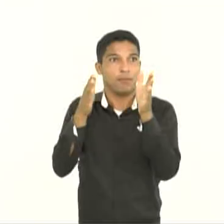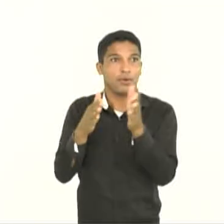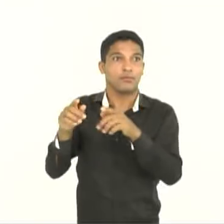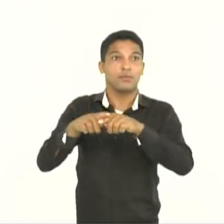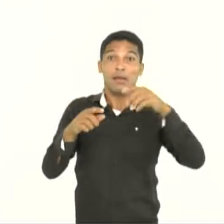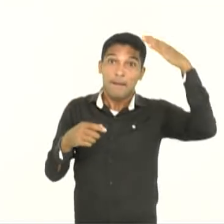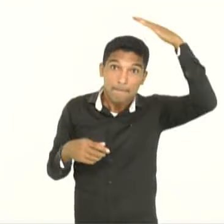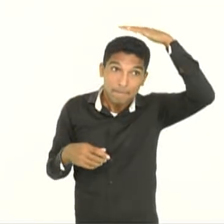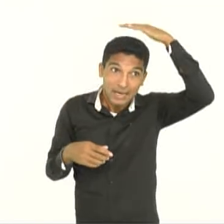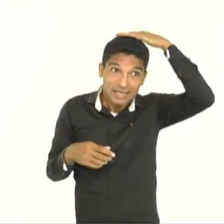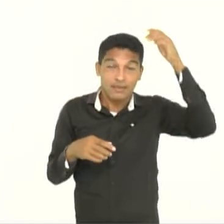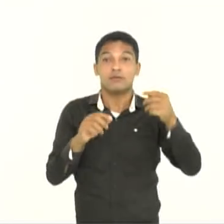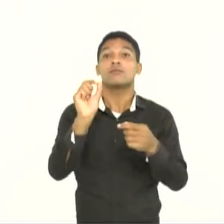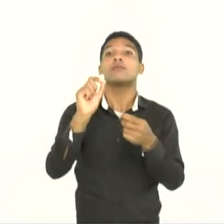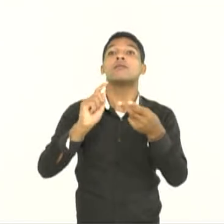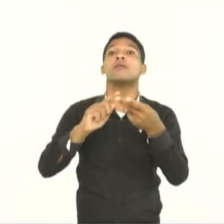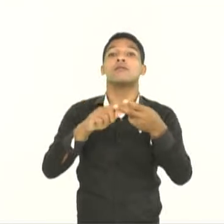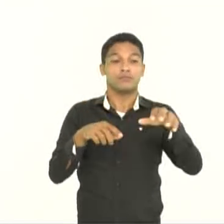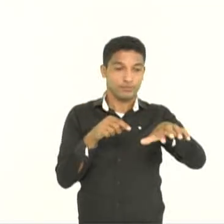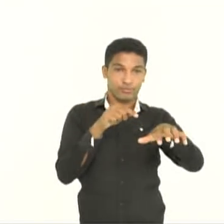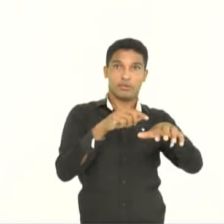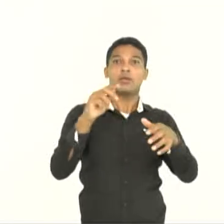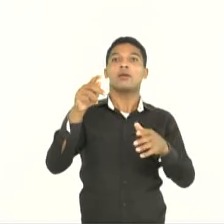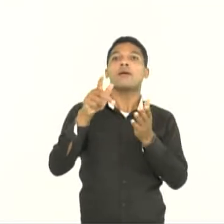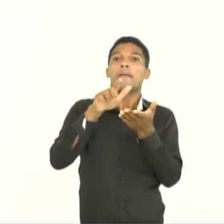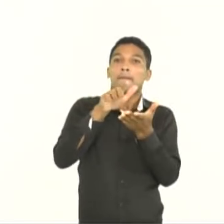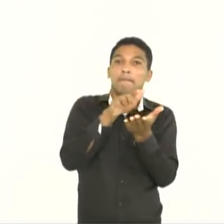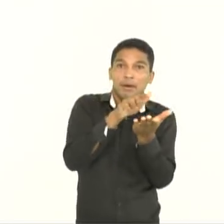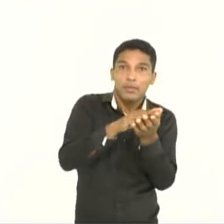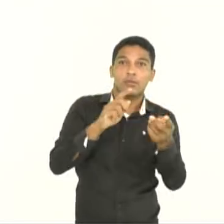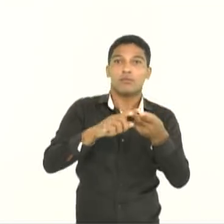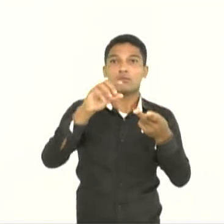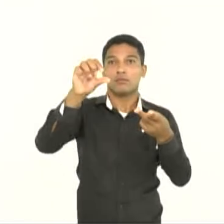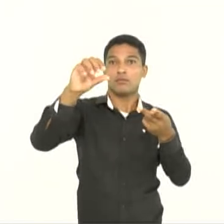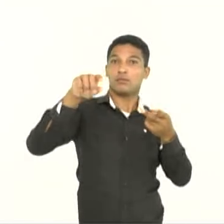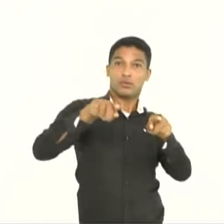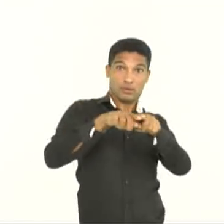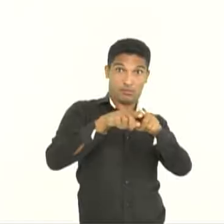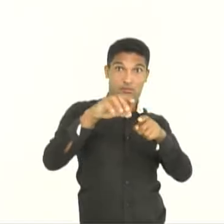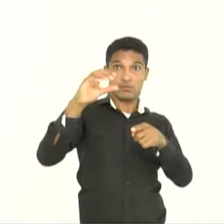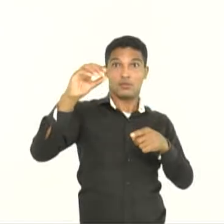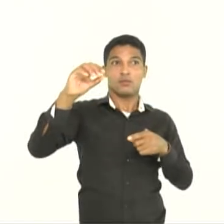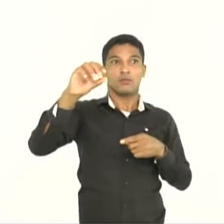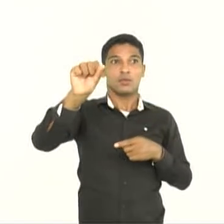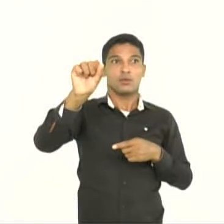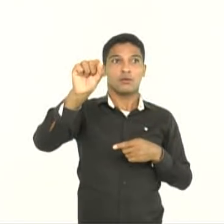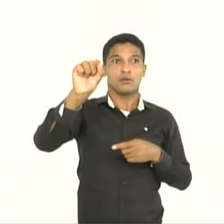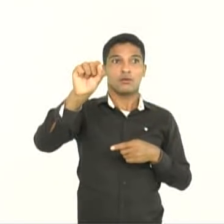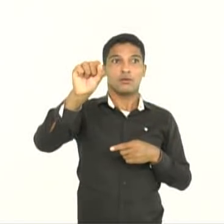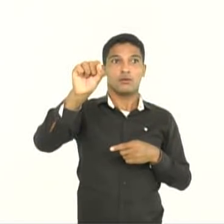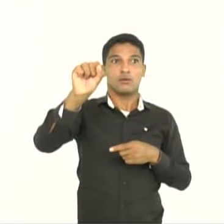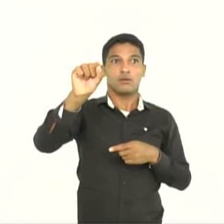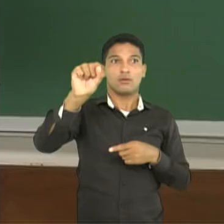papel, celulose, automóveis e caminhões. Então vejam, quando eu disse ali que é